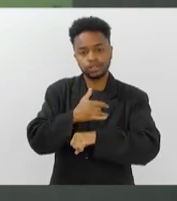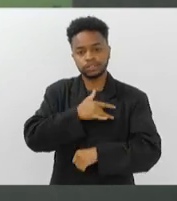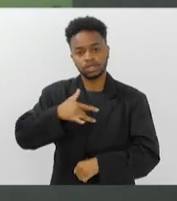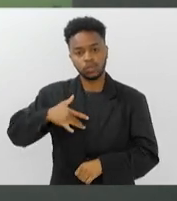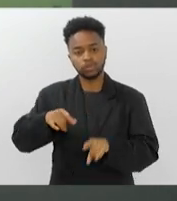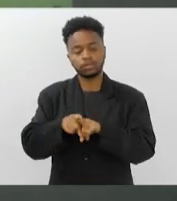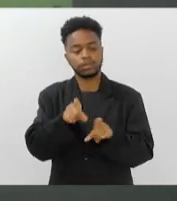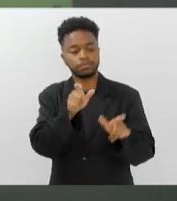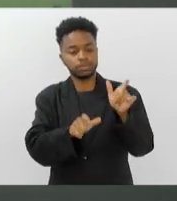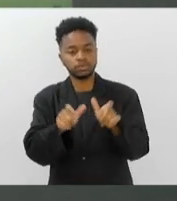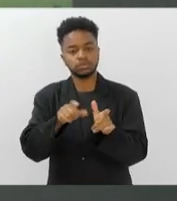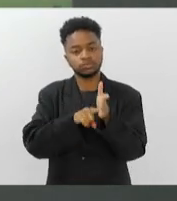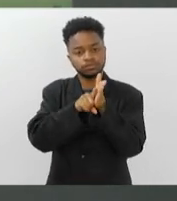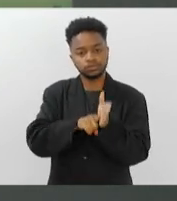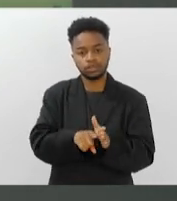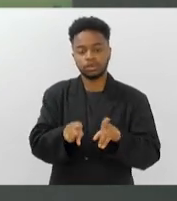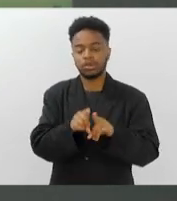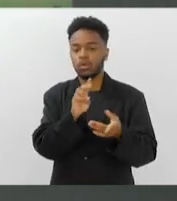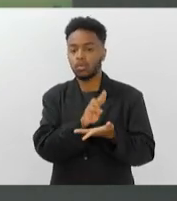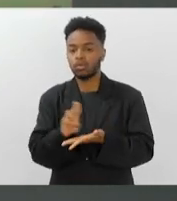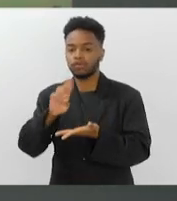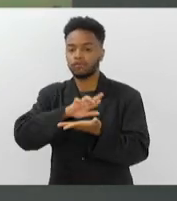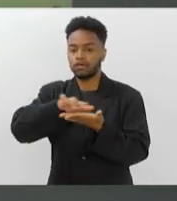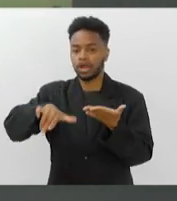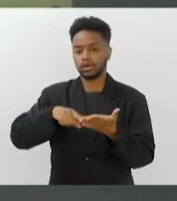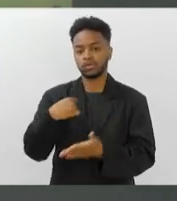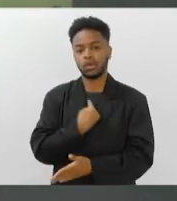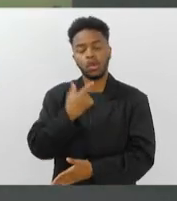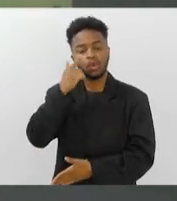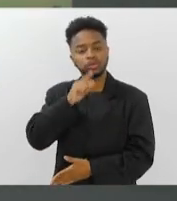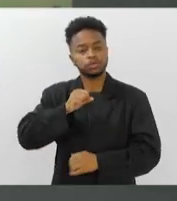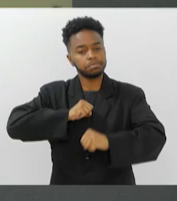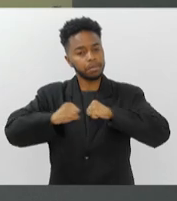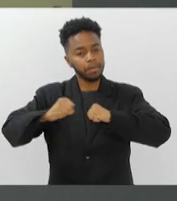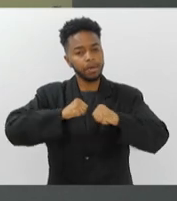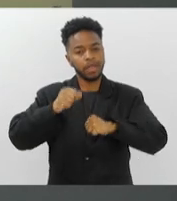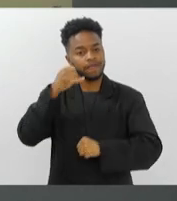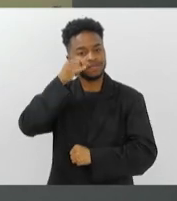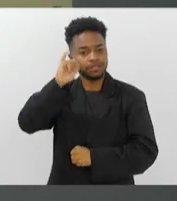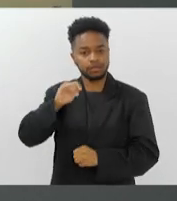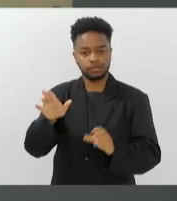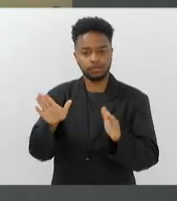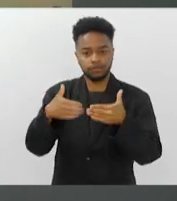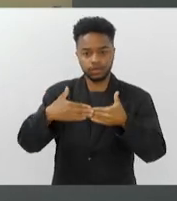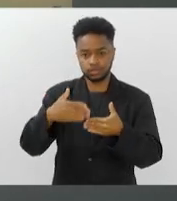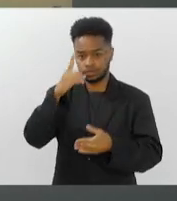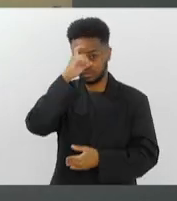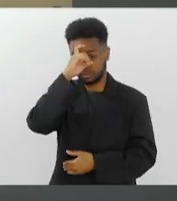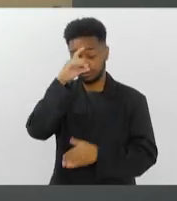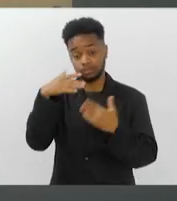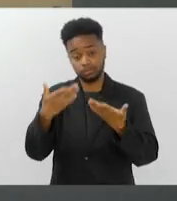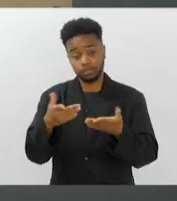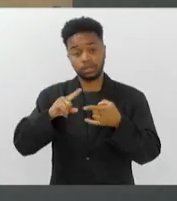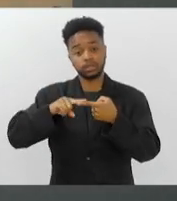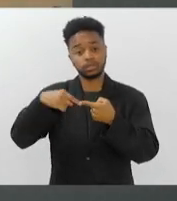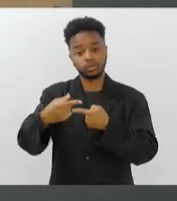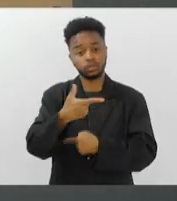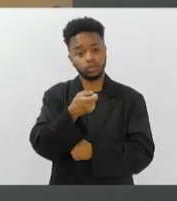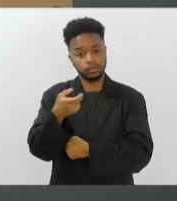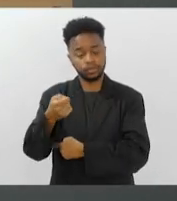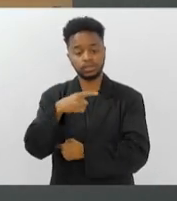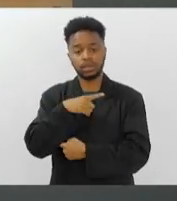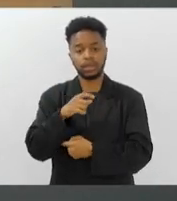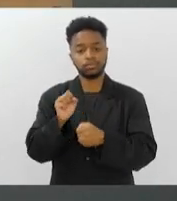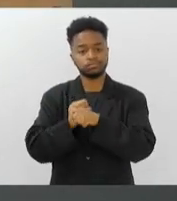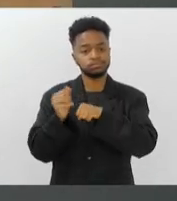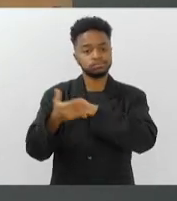pesquisadores das Universidades pra gente conseguir mobilizar esse fechamento em 2020 então a gente encontra aí a pandemia